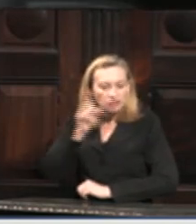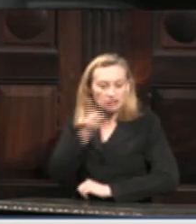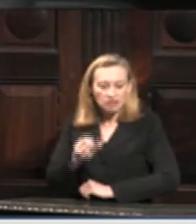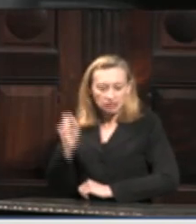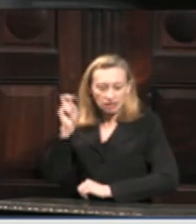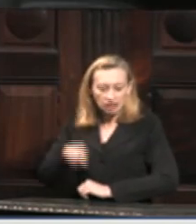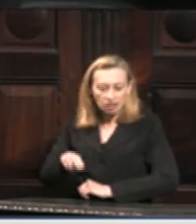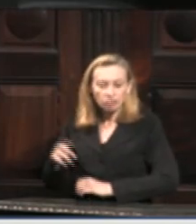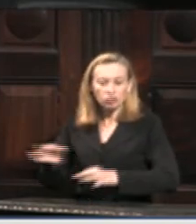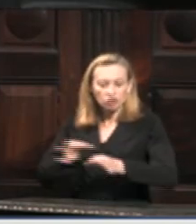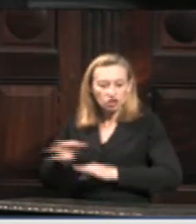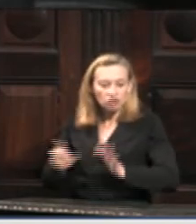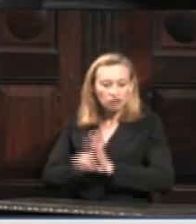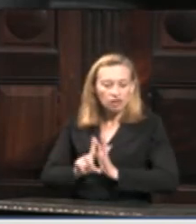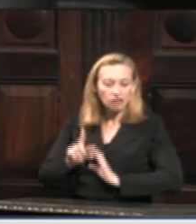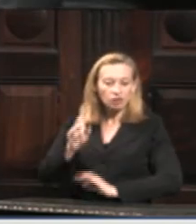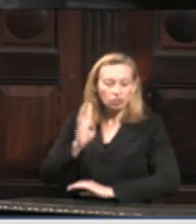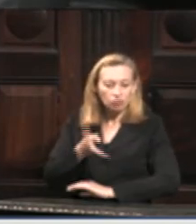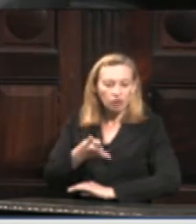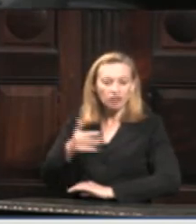Zeidan. Projeto de lei